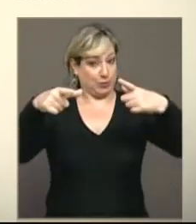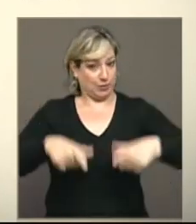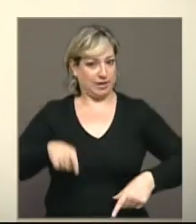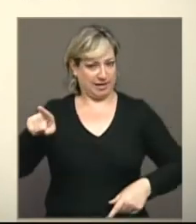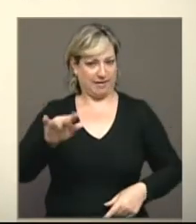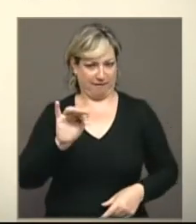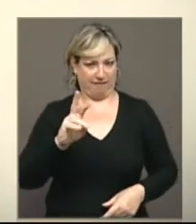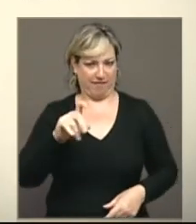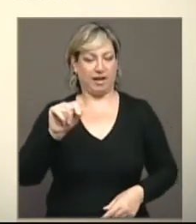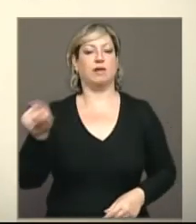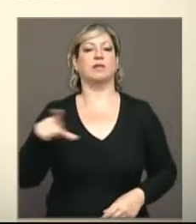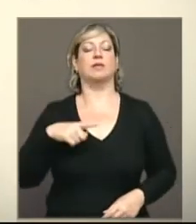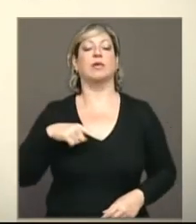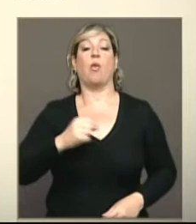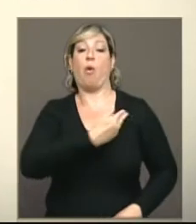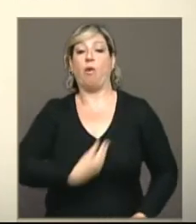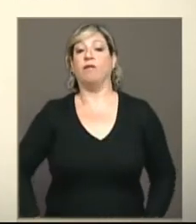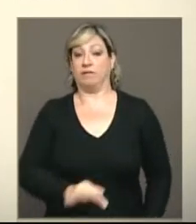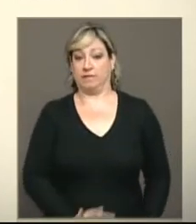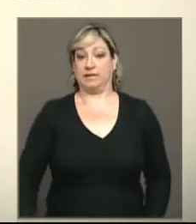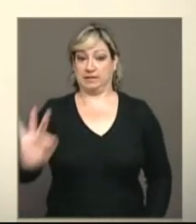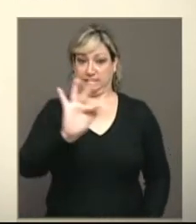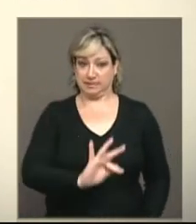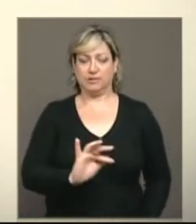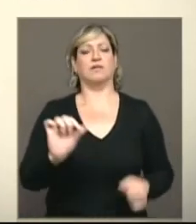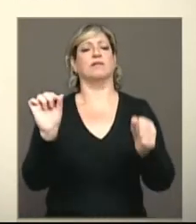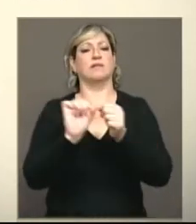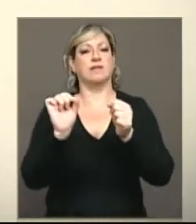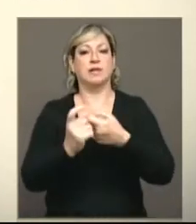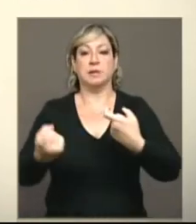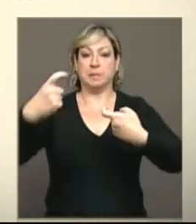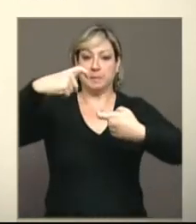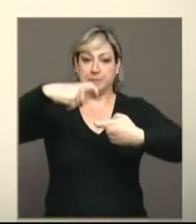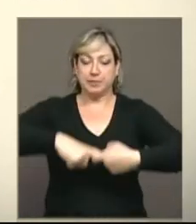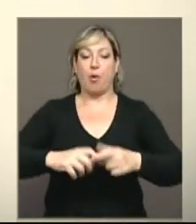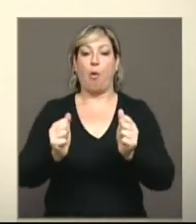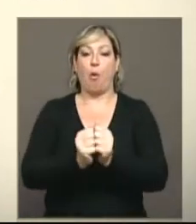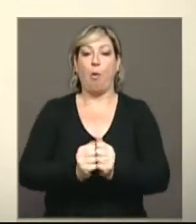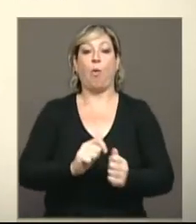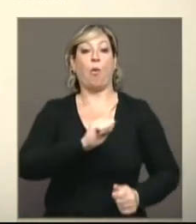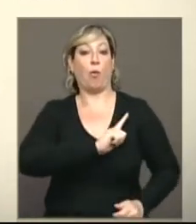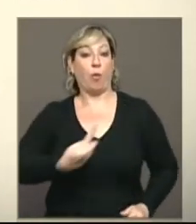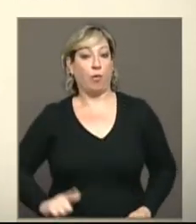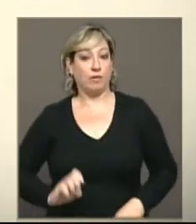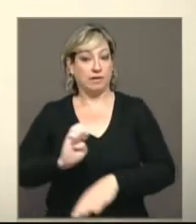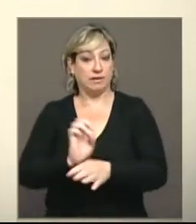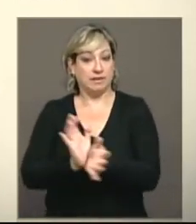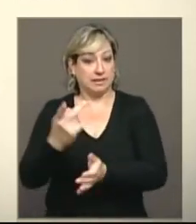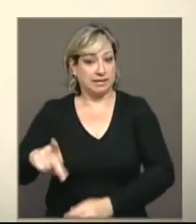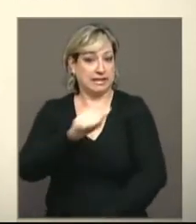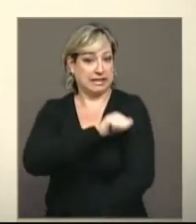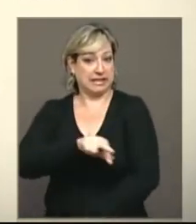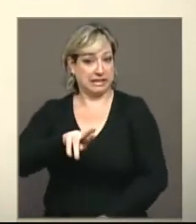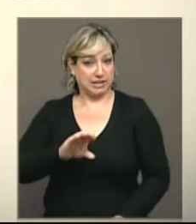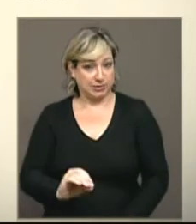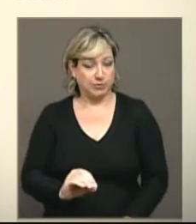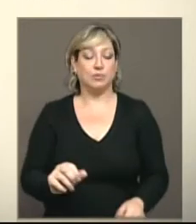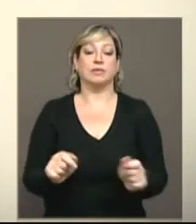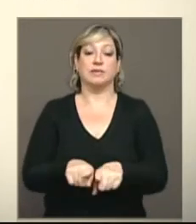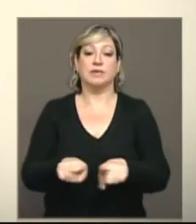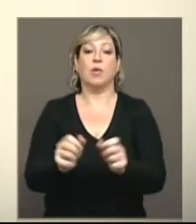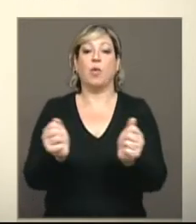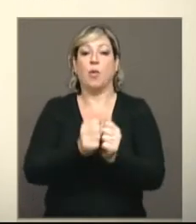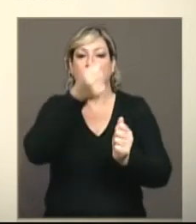Complexo do Alemão o governo federal está fazendo uma parceria com o Governo do Estado do Rio de Janeiro e